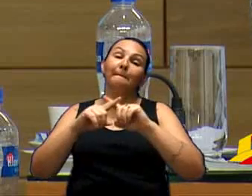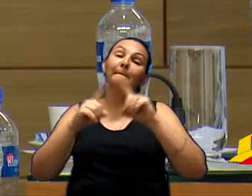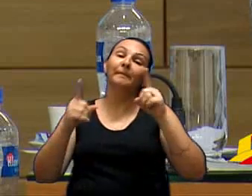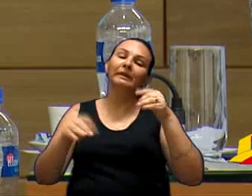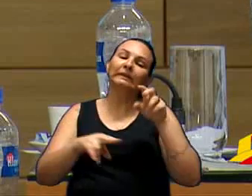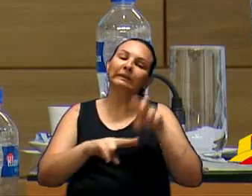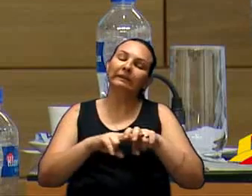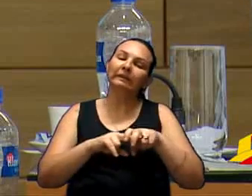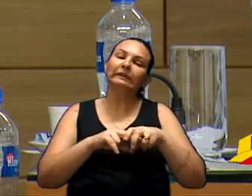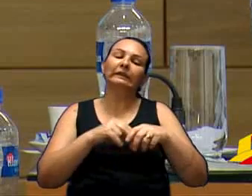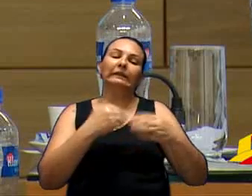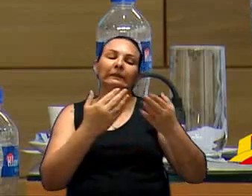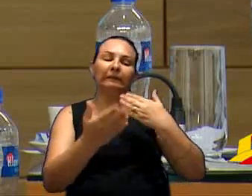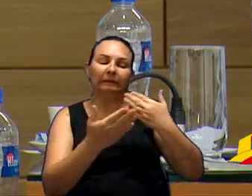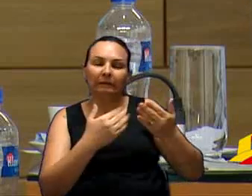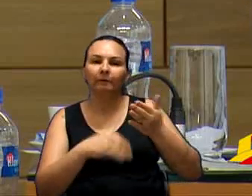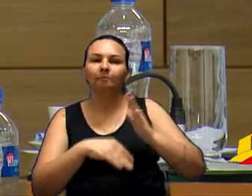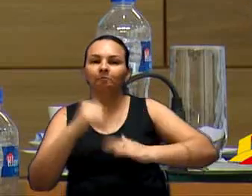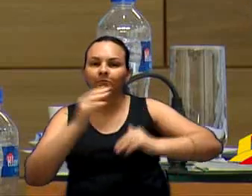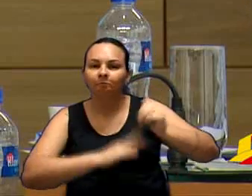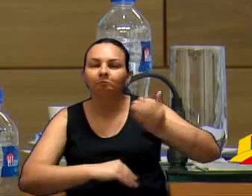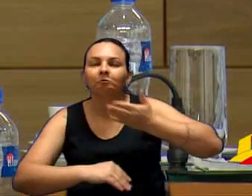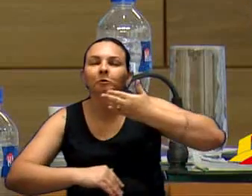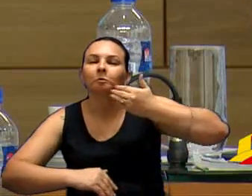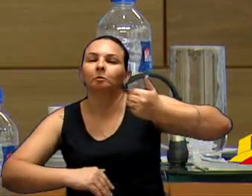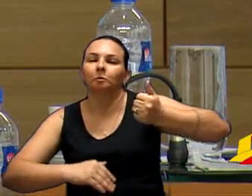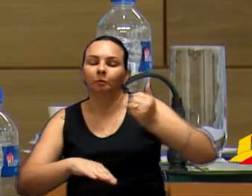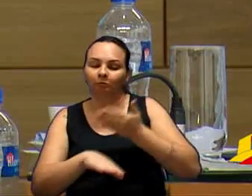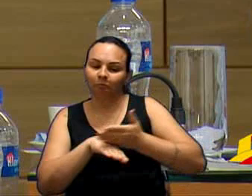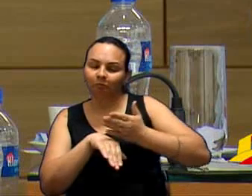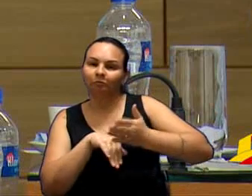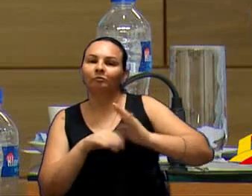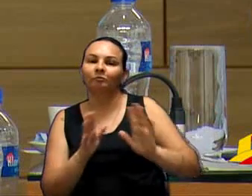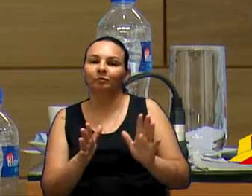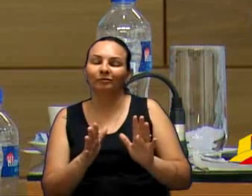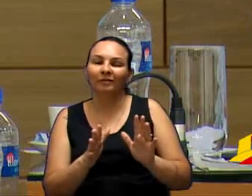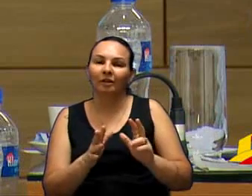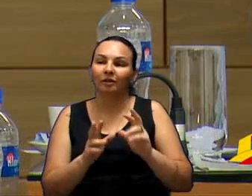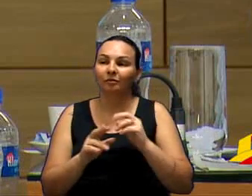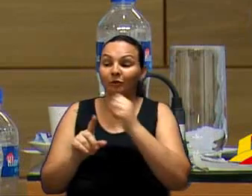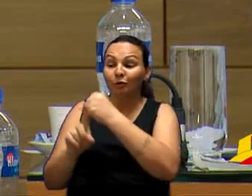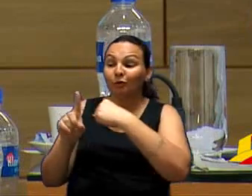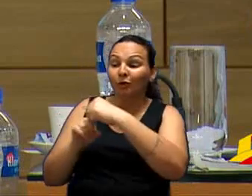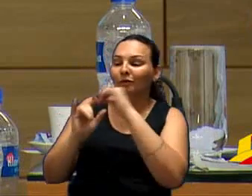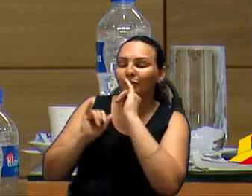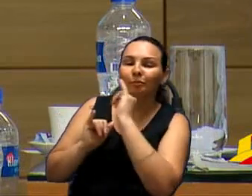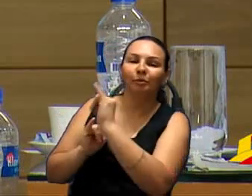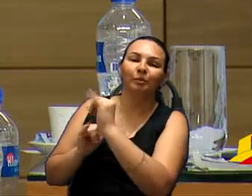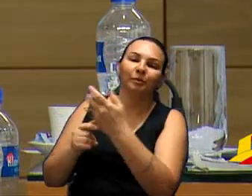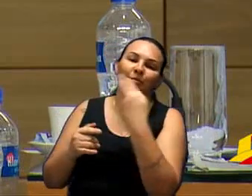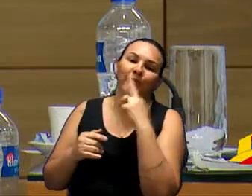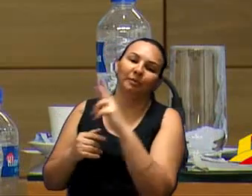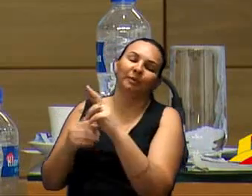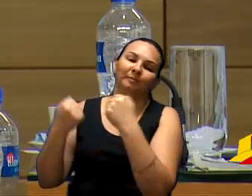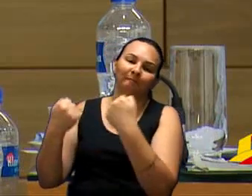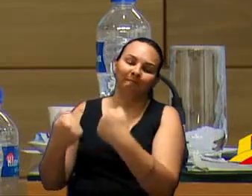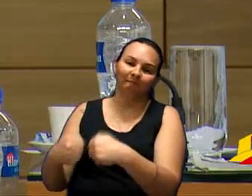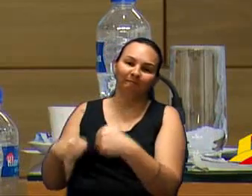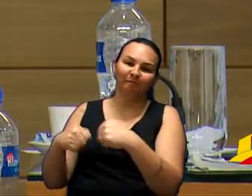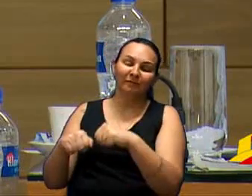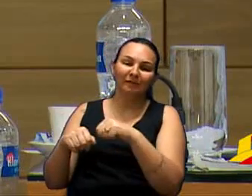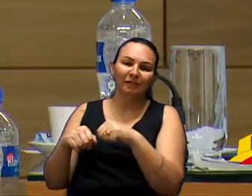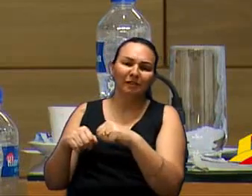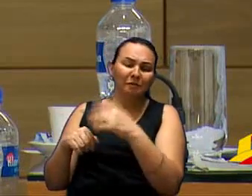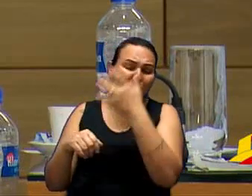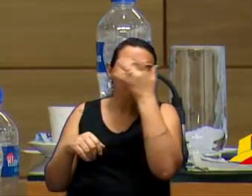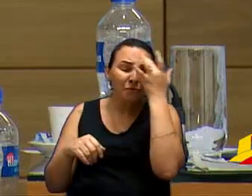e trabalhar mais em acção na prática esse projeto tem que dar uma resposta para a sociedade é daí rodrigues e tântalo aqui o homem